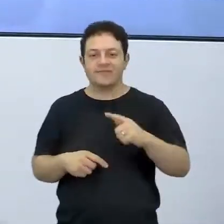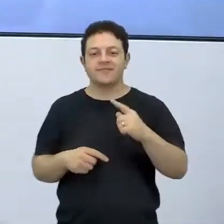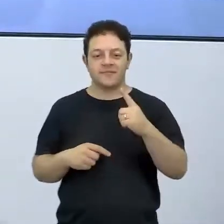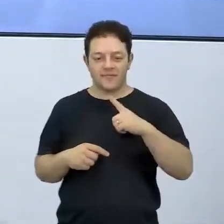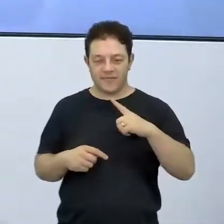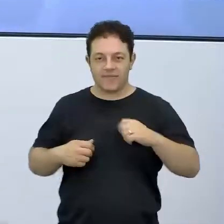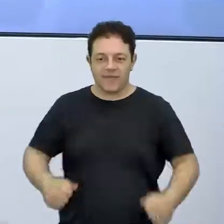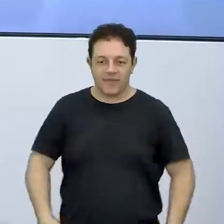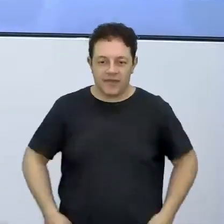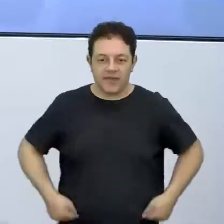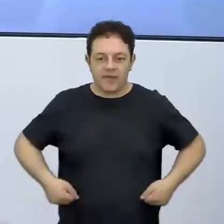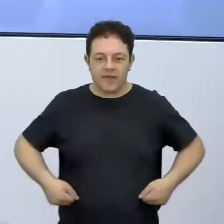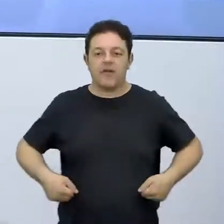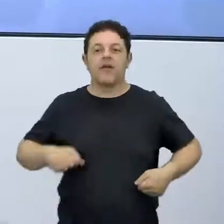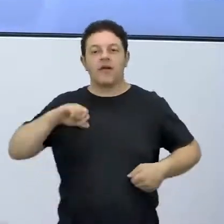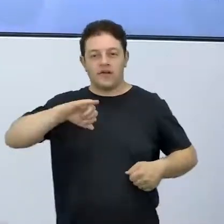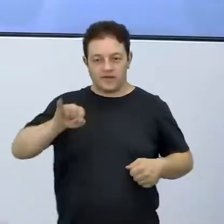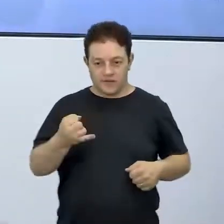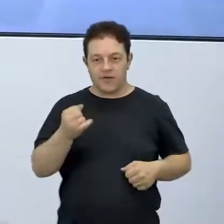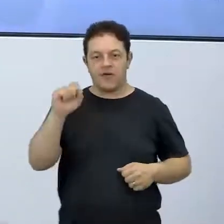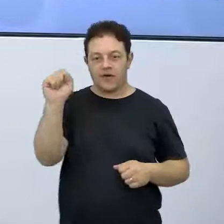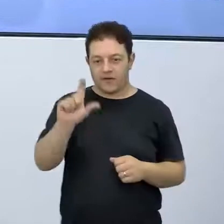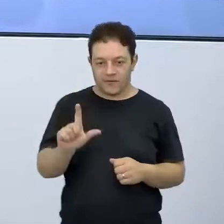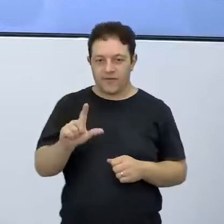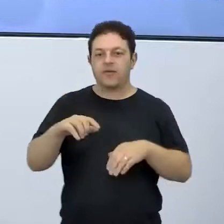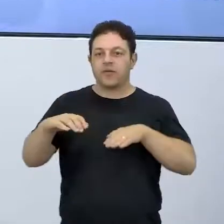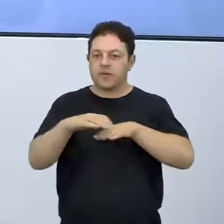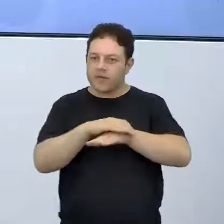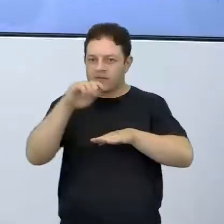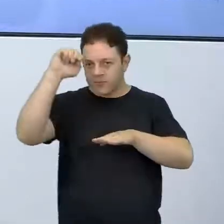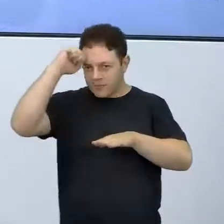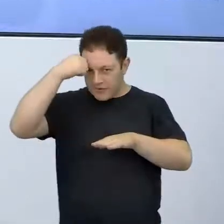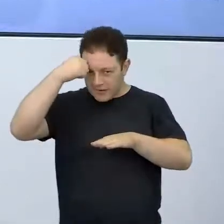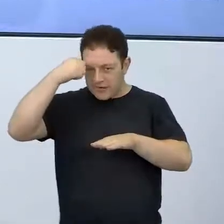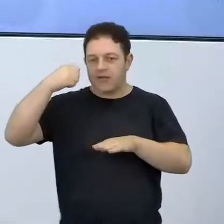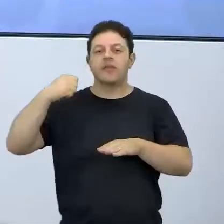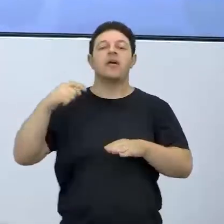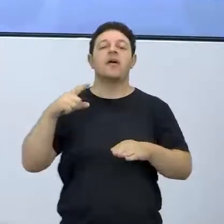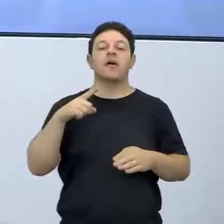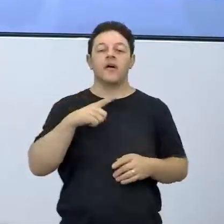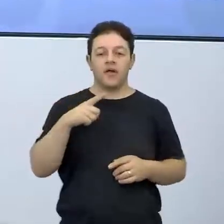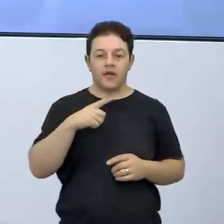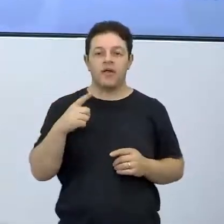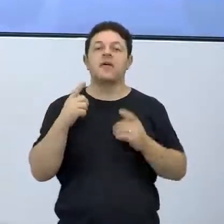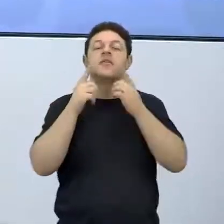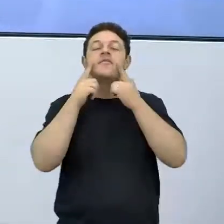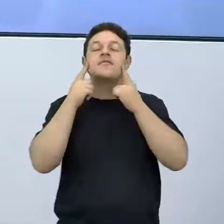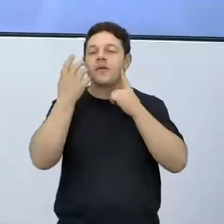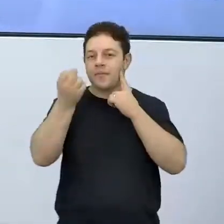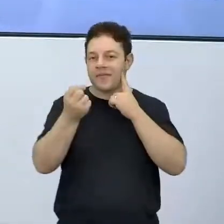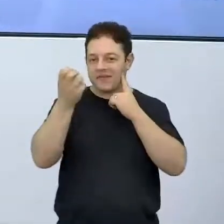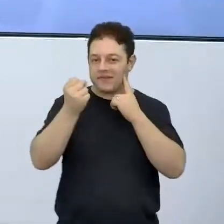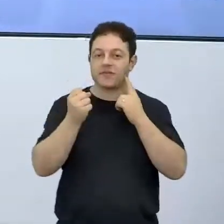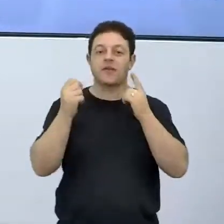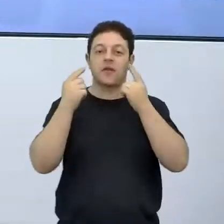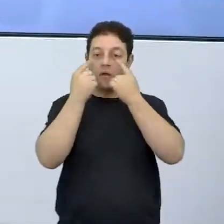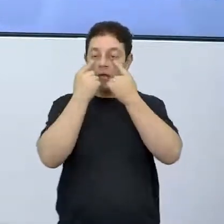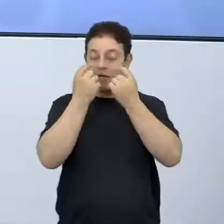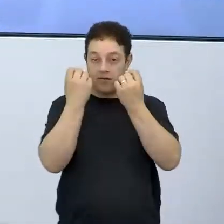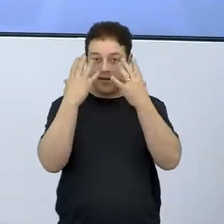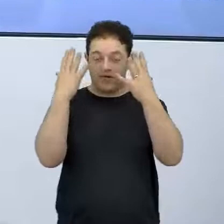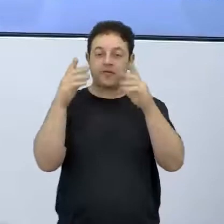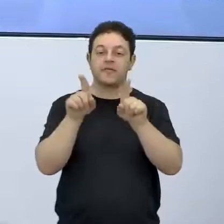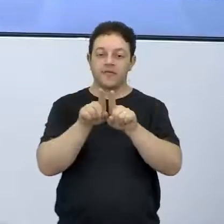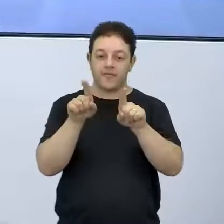uma calça jeans azul, sapatos pretos. Eu tenho a pele clara, olhos